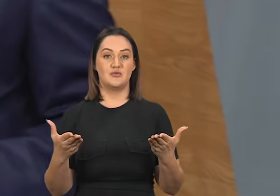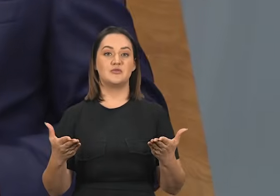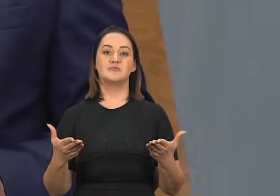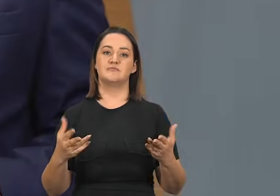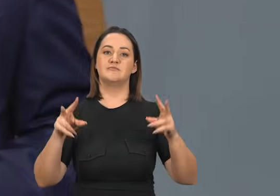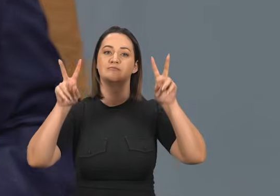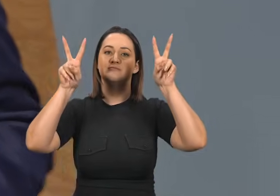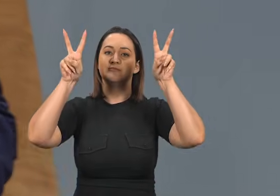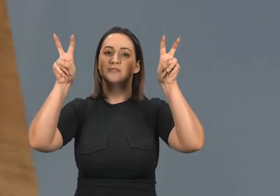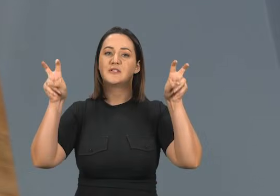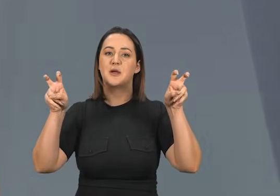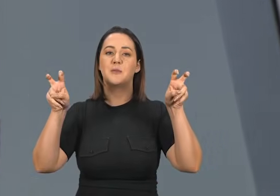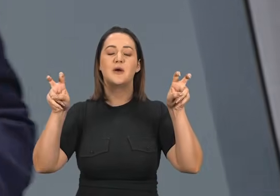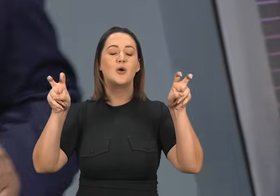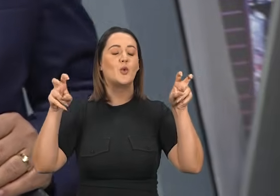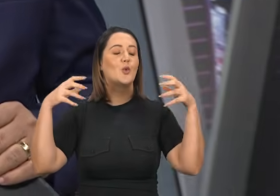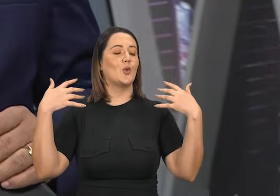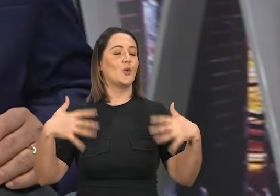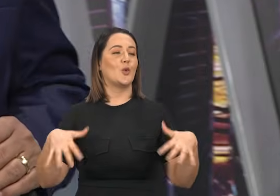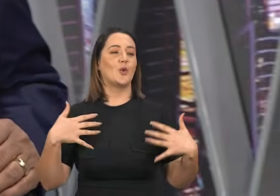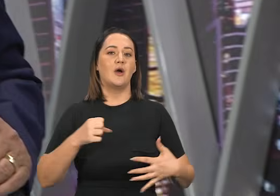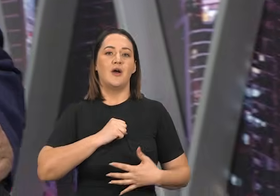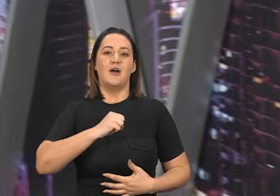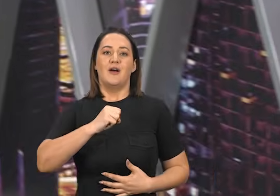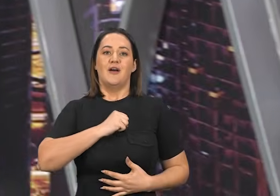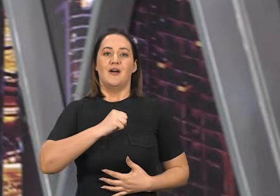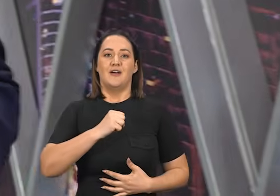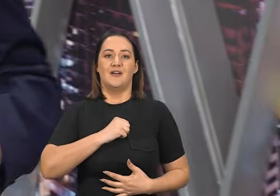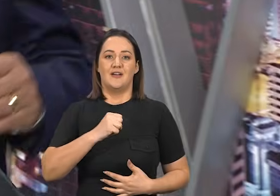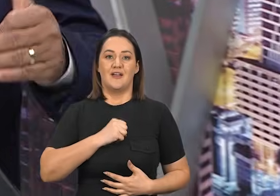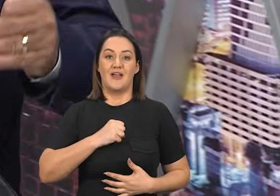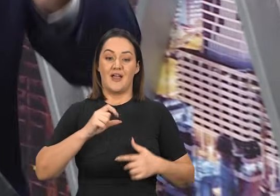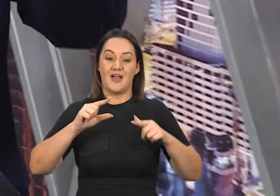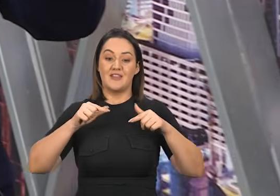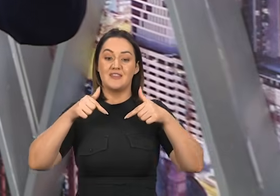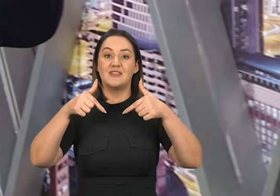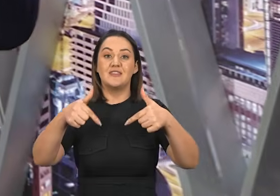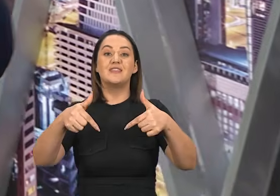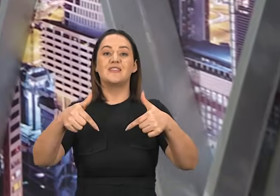Hoje queremos falar sobre um tema palpitante. O tema que